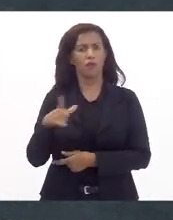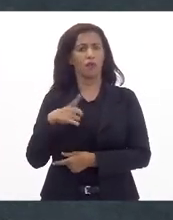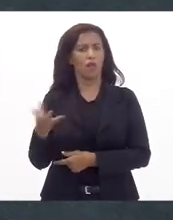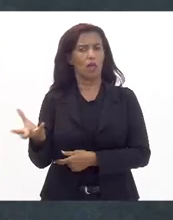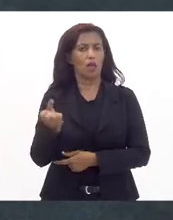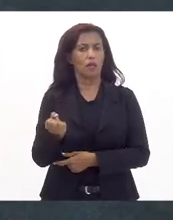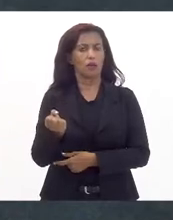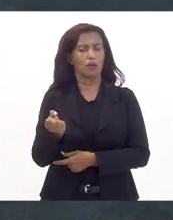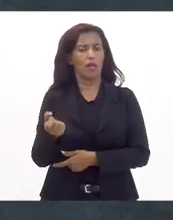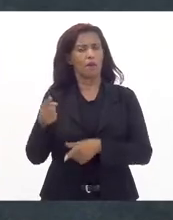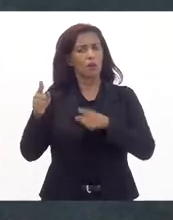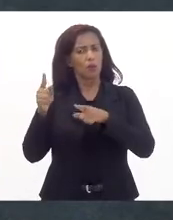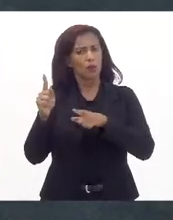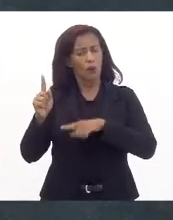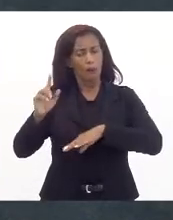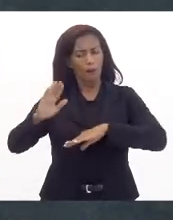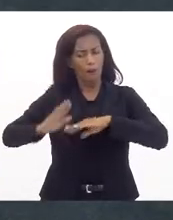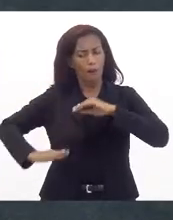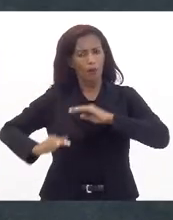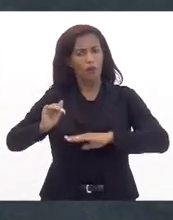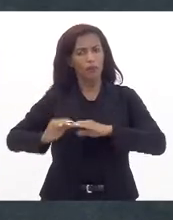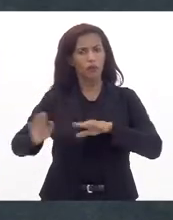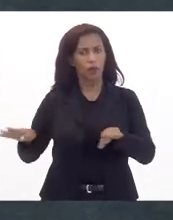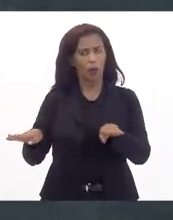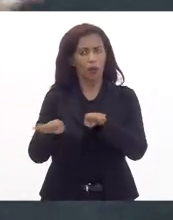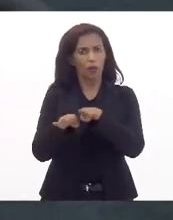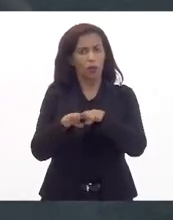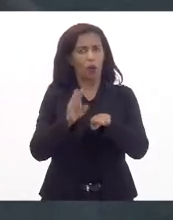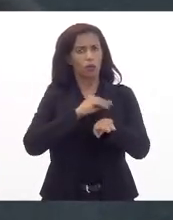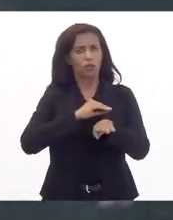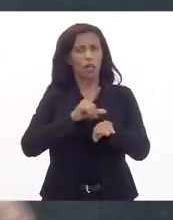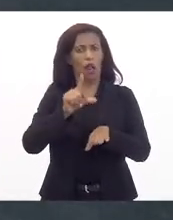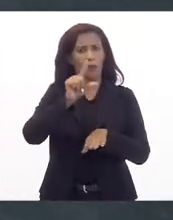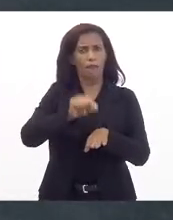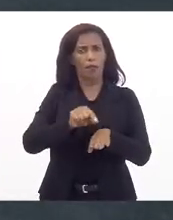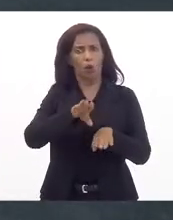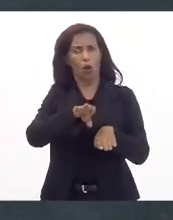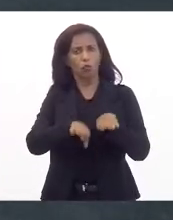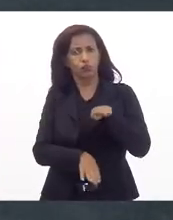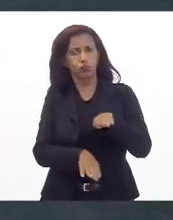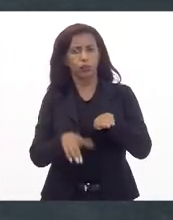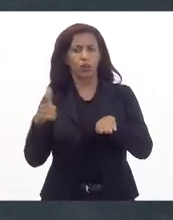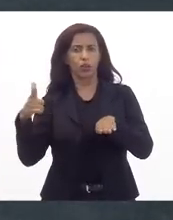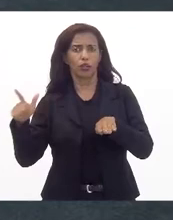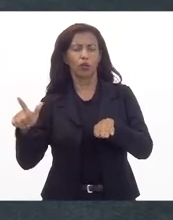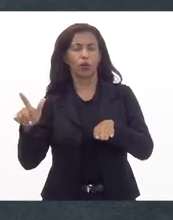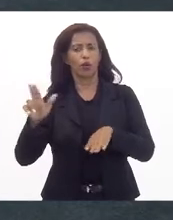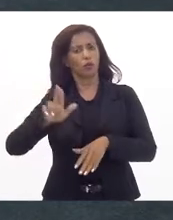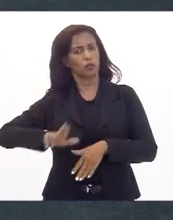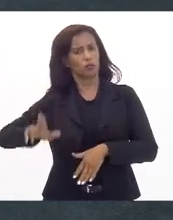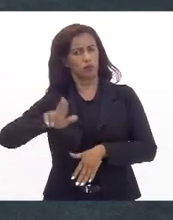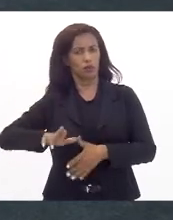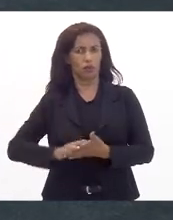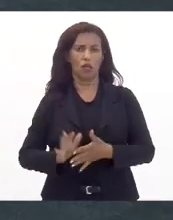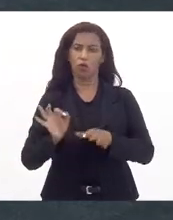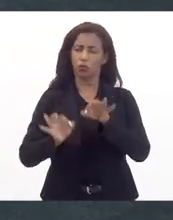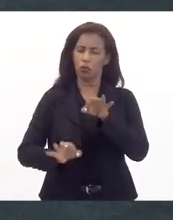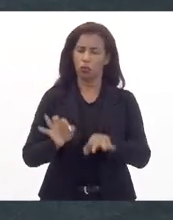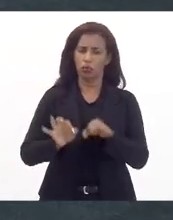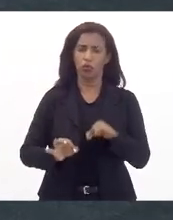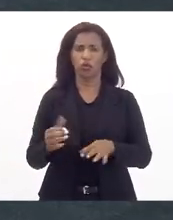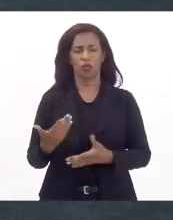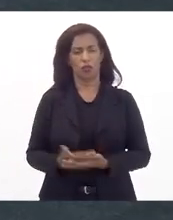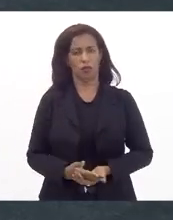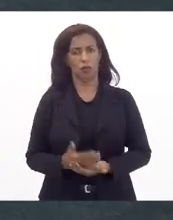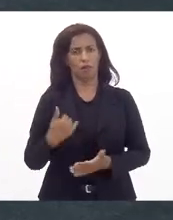recebem no mesmo Carmo o valor menor de salário que o outro sem o a cidade então é só a questão de Justiça eu deixo